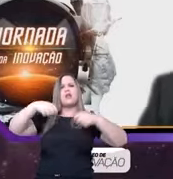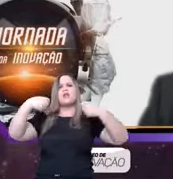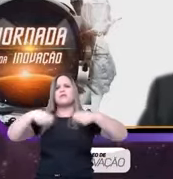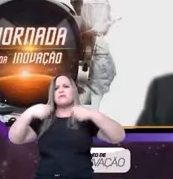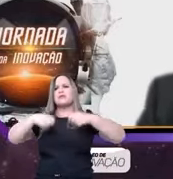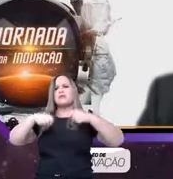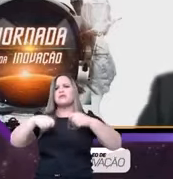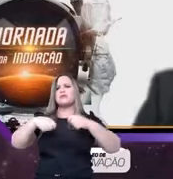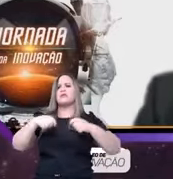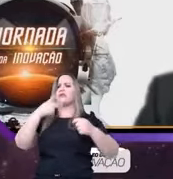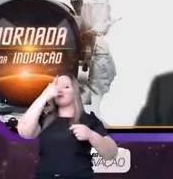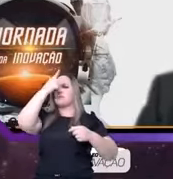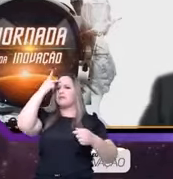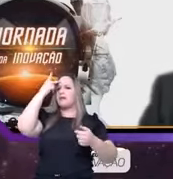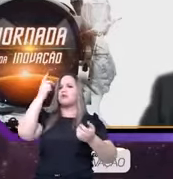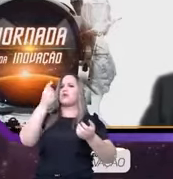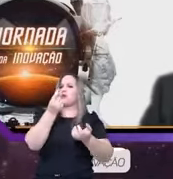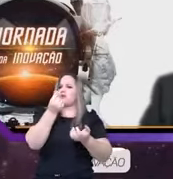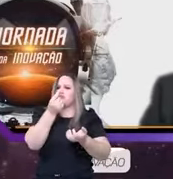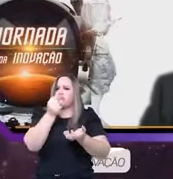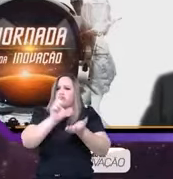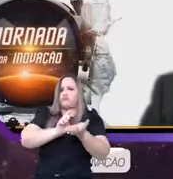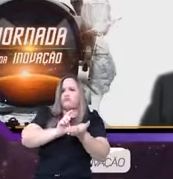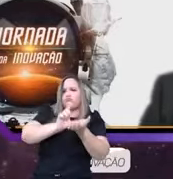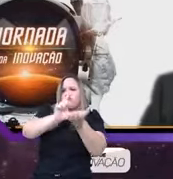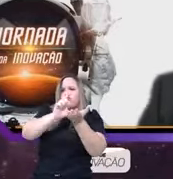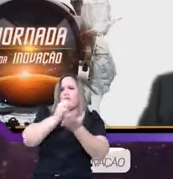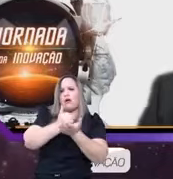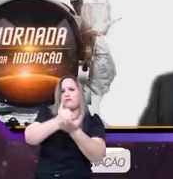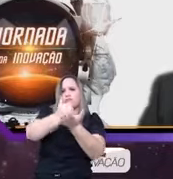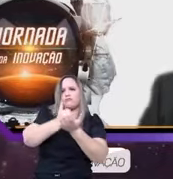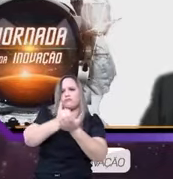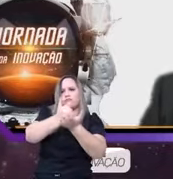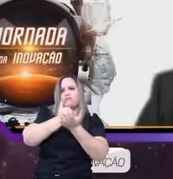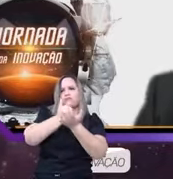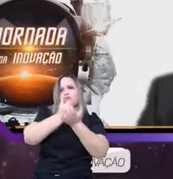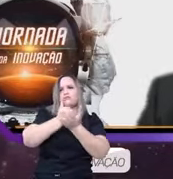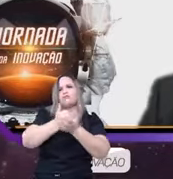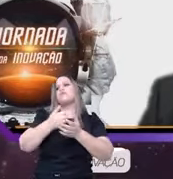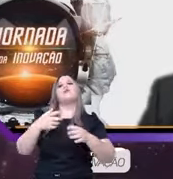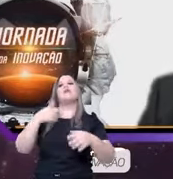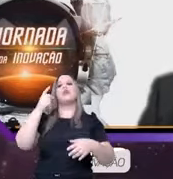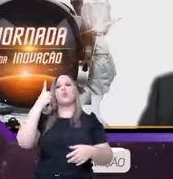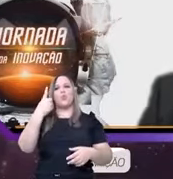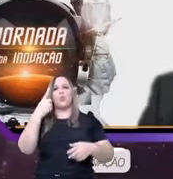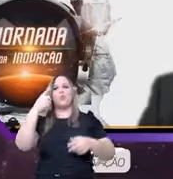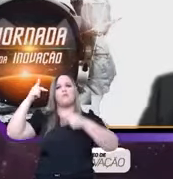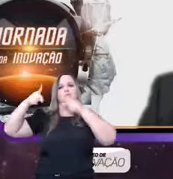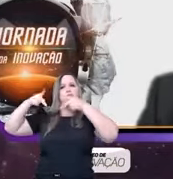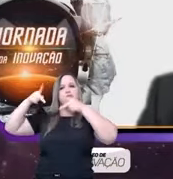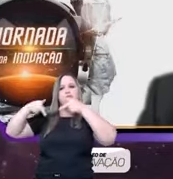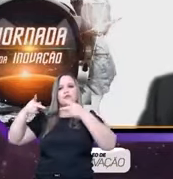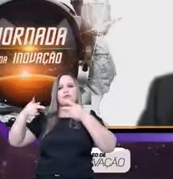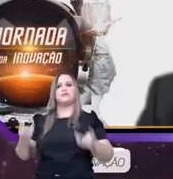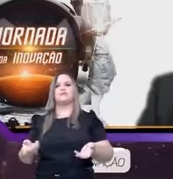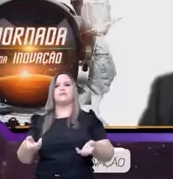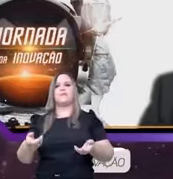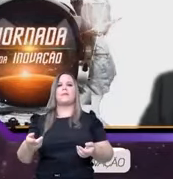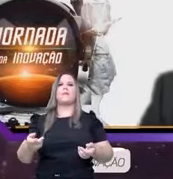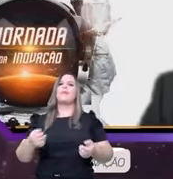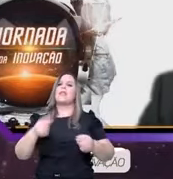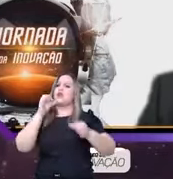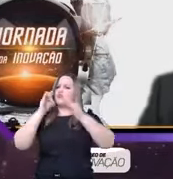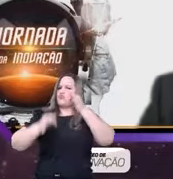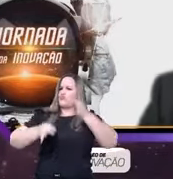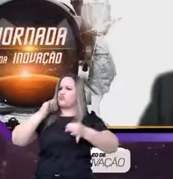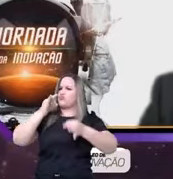patrocínio. E o patrocínio vai vir a partir de um patrocinador, um procurador. No judiciário seria